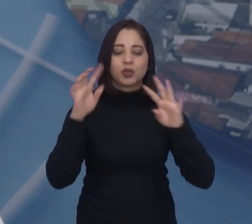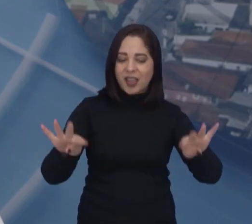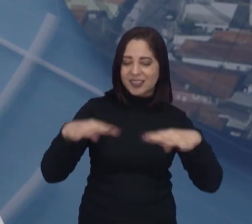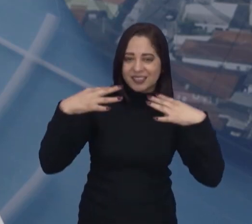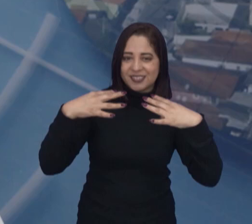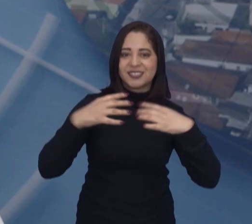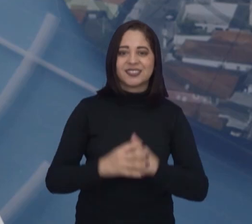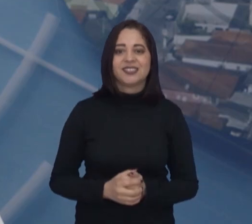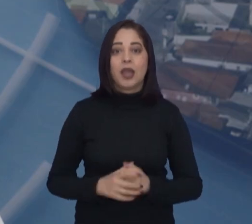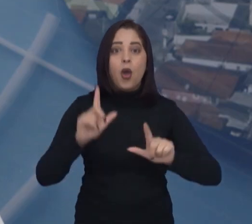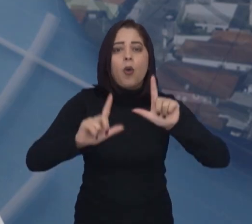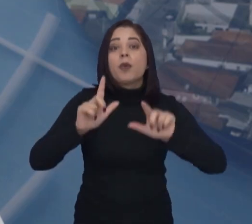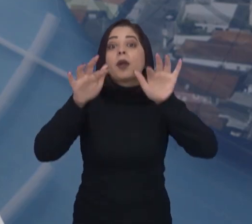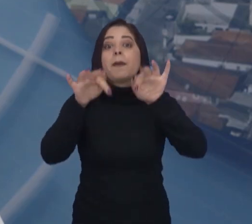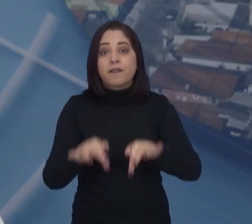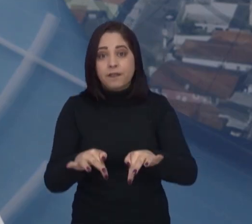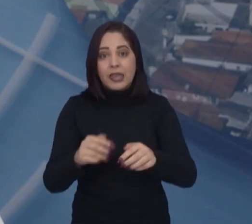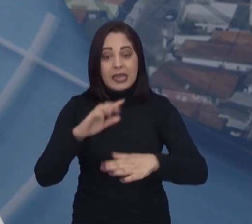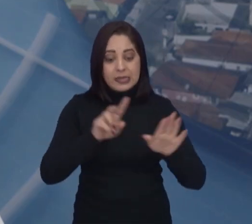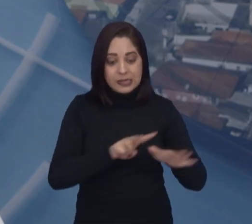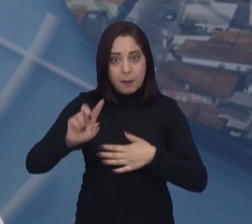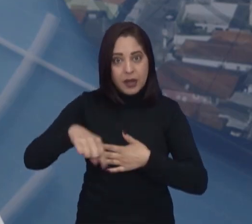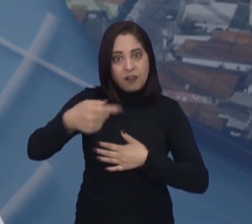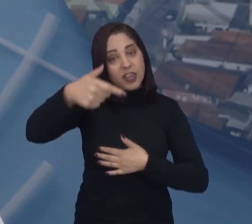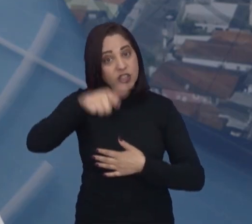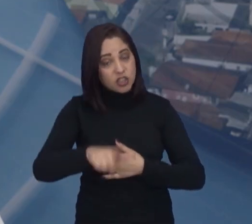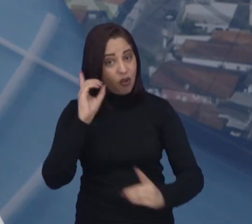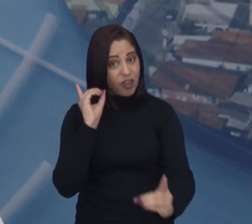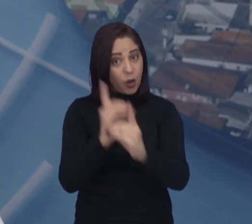o Diálogos fica por aqui, mas semana que vem estou